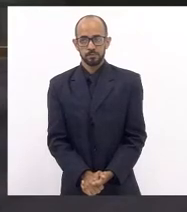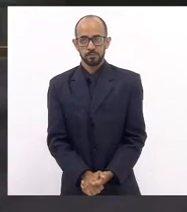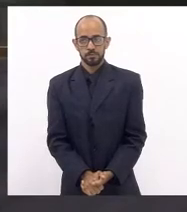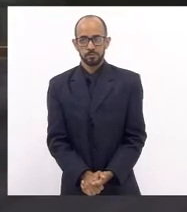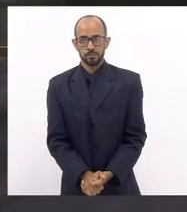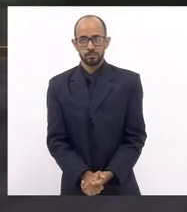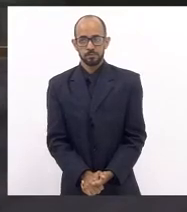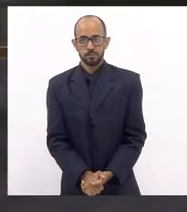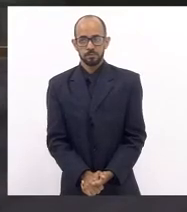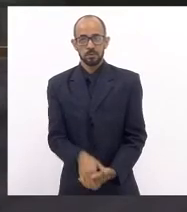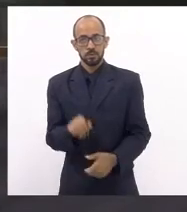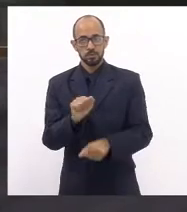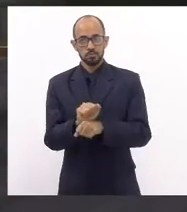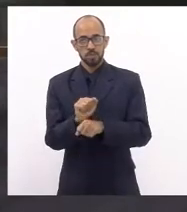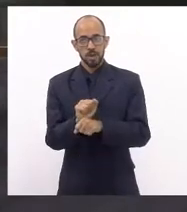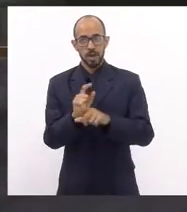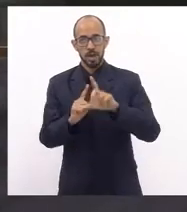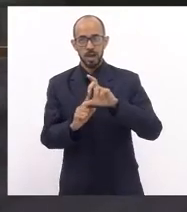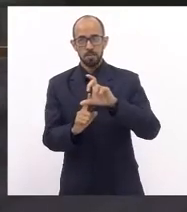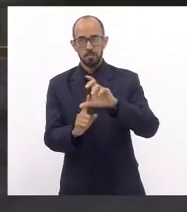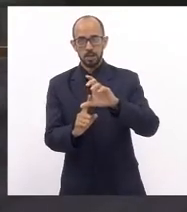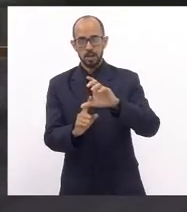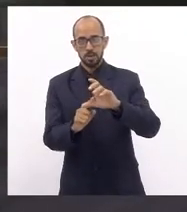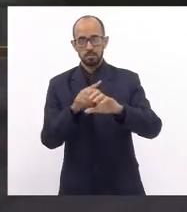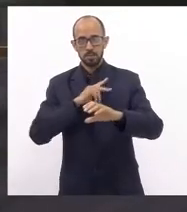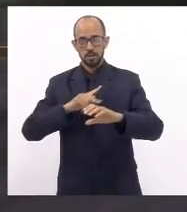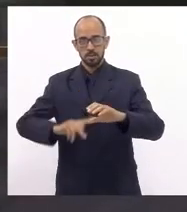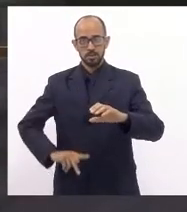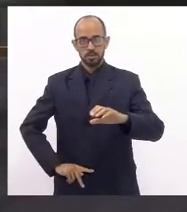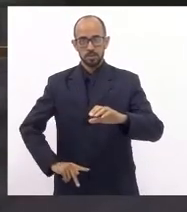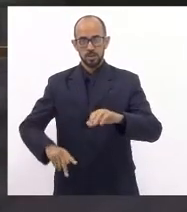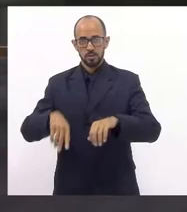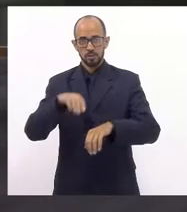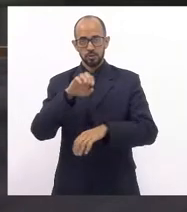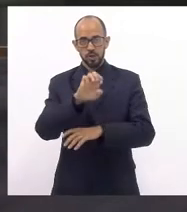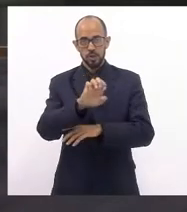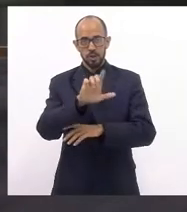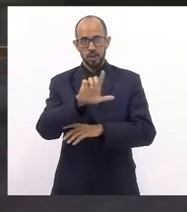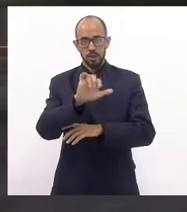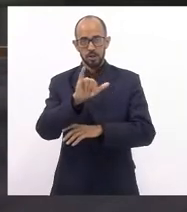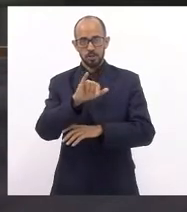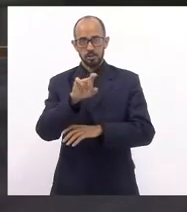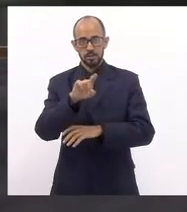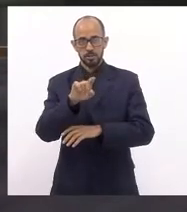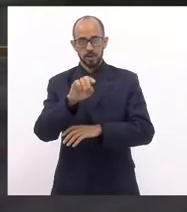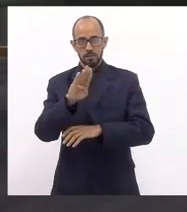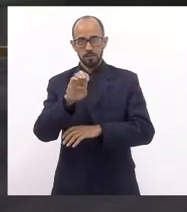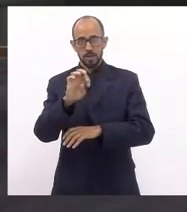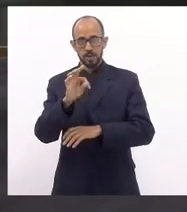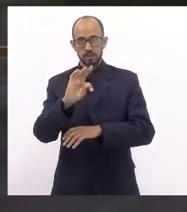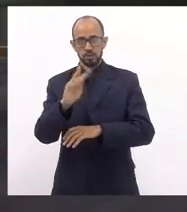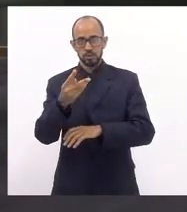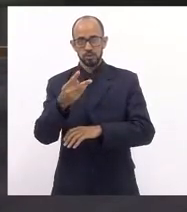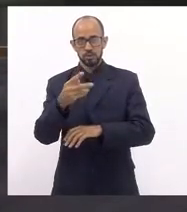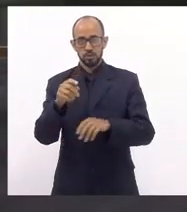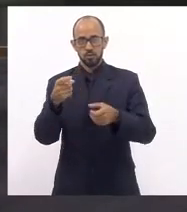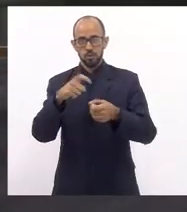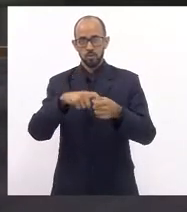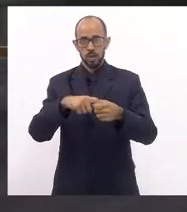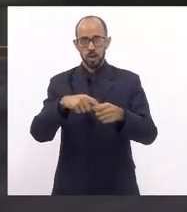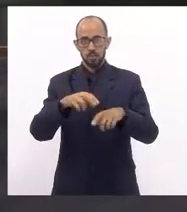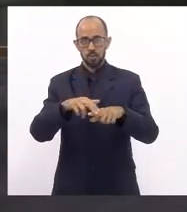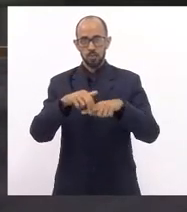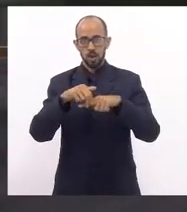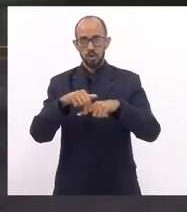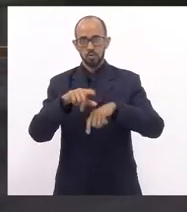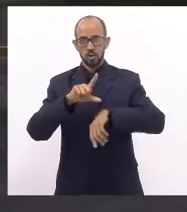capelã Elizabeth chegar aqui, a nossa presidente, Elizabeth. Por conta do avançar das horas,